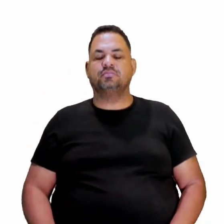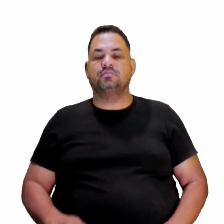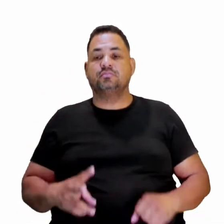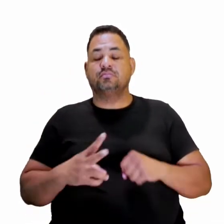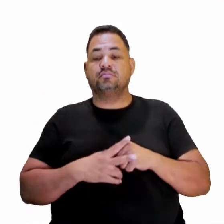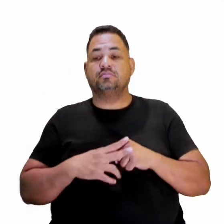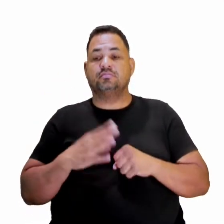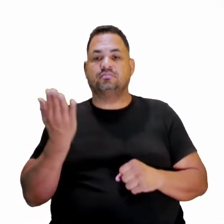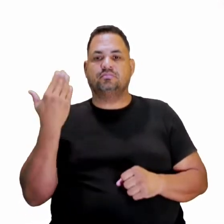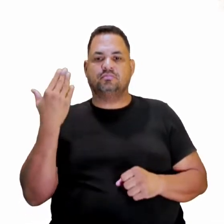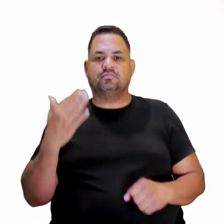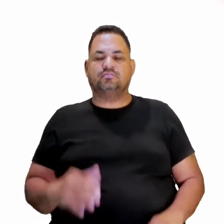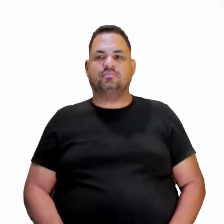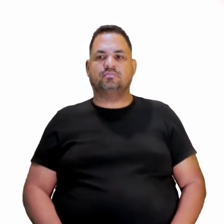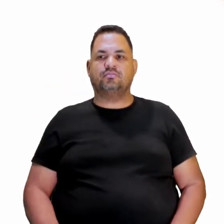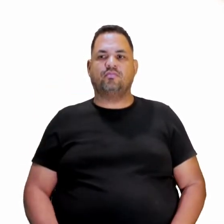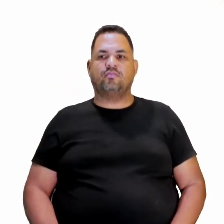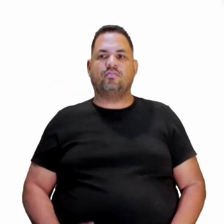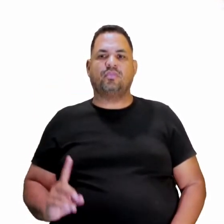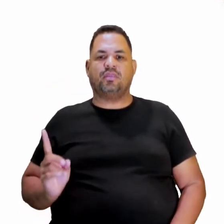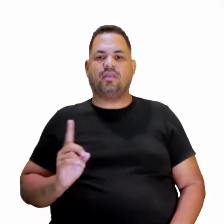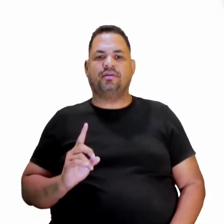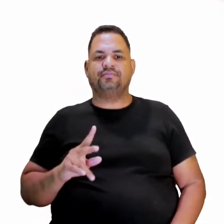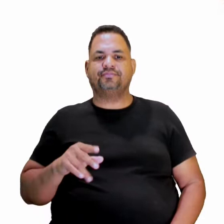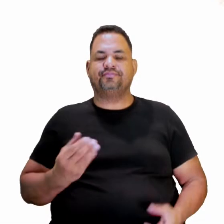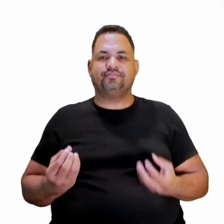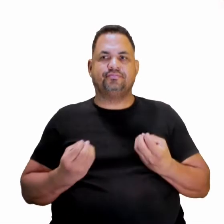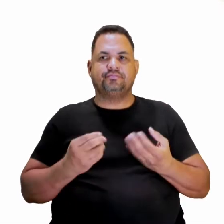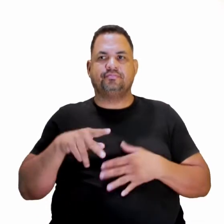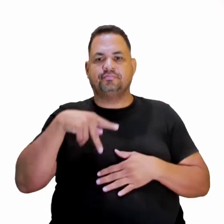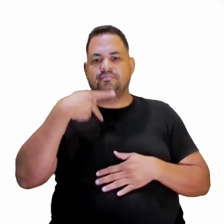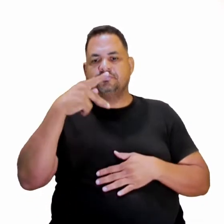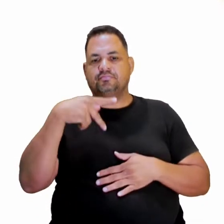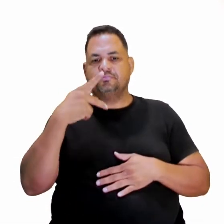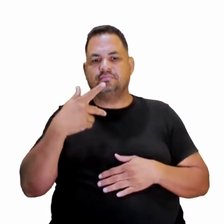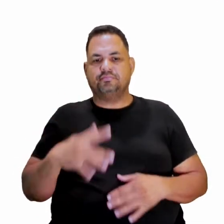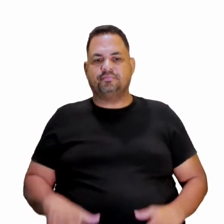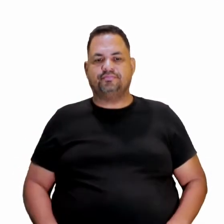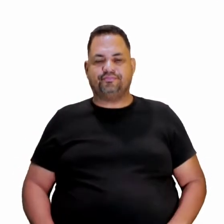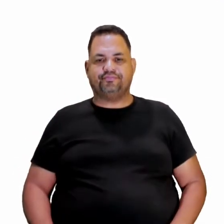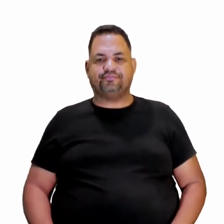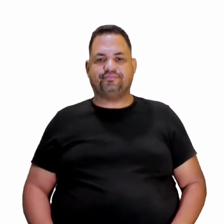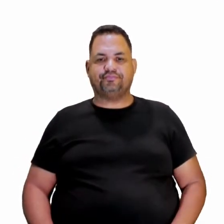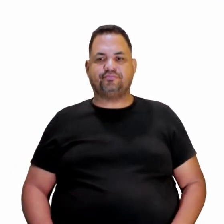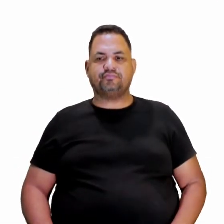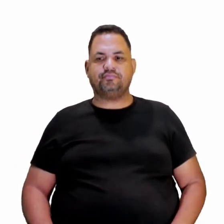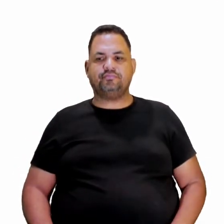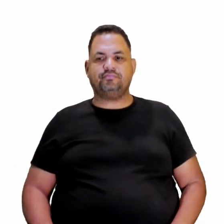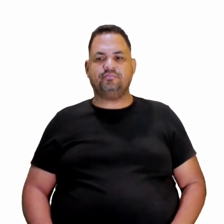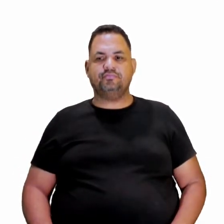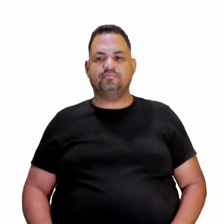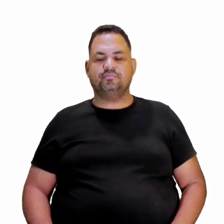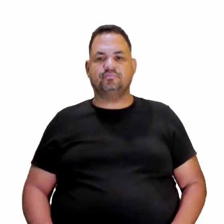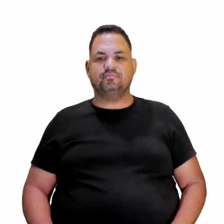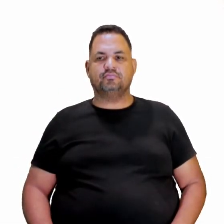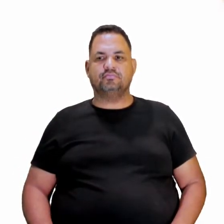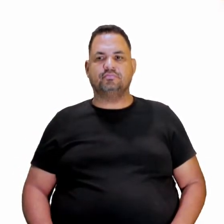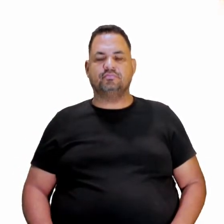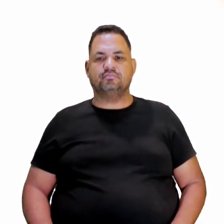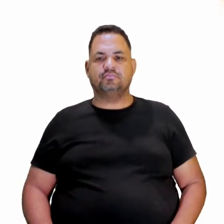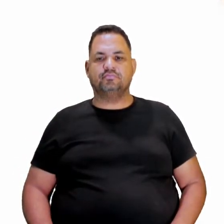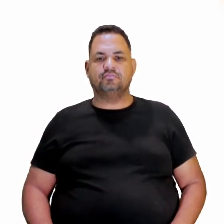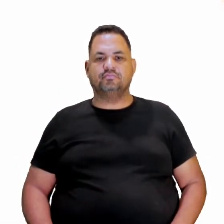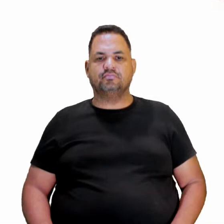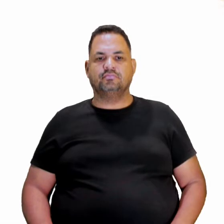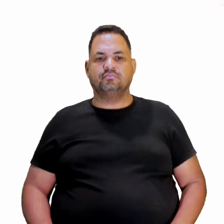passado, portanto, read não é como eu vou falar essa palavra nesse contexto. Então, no, I didn't.